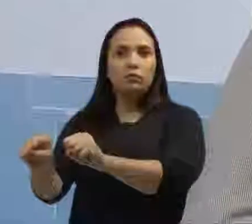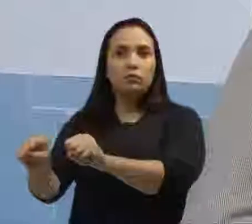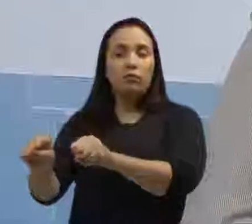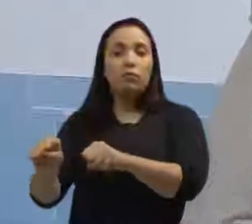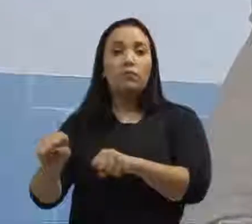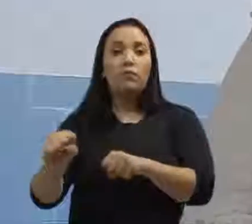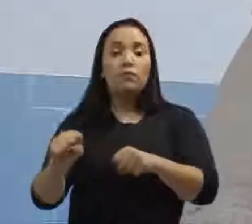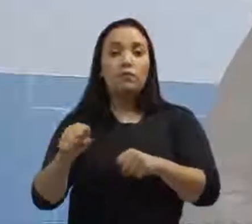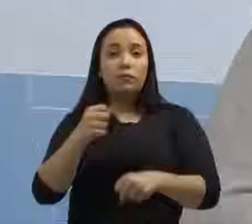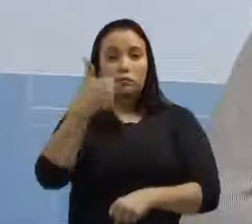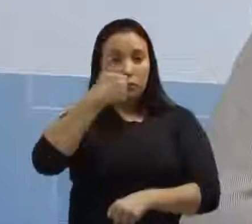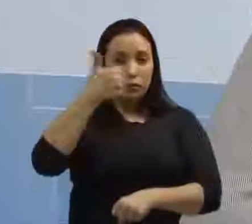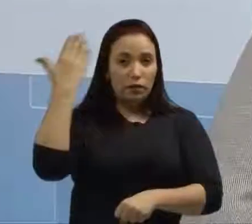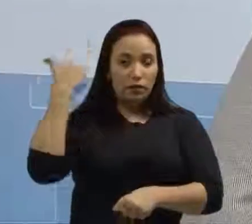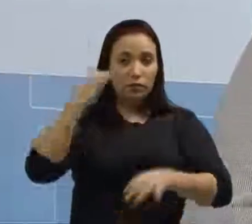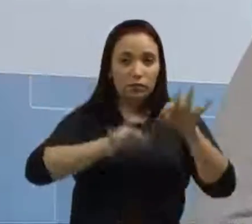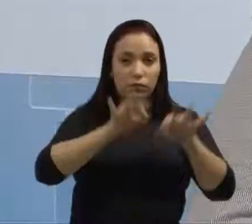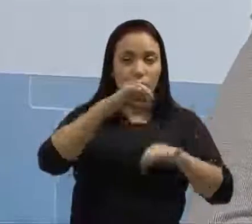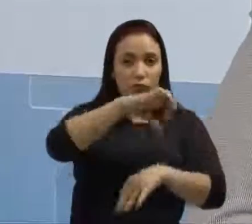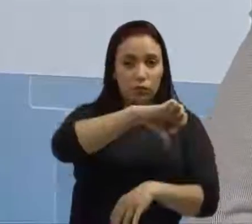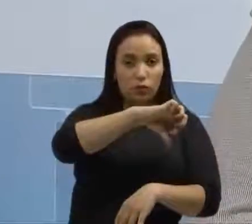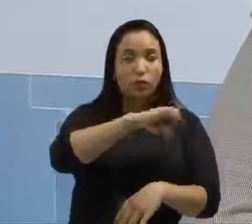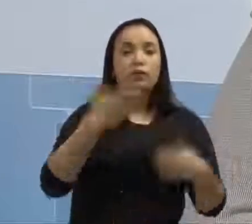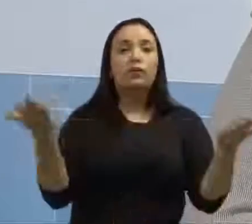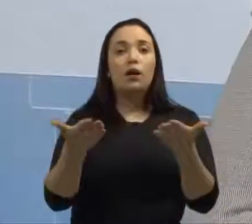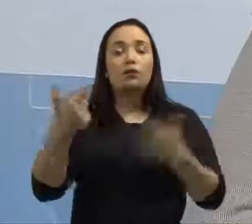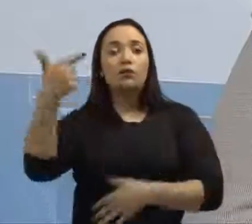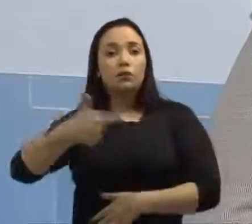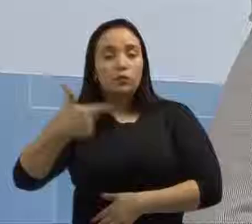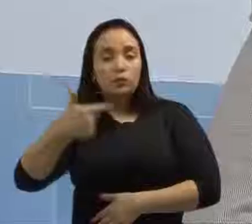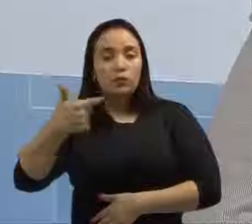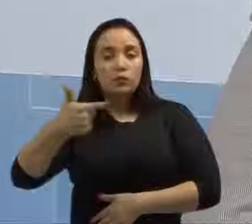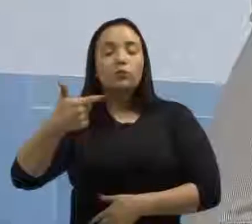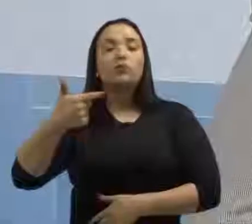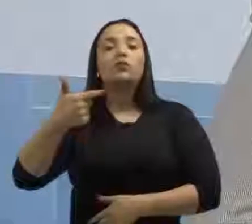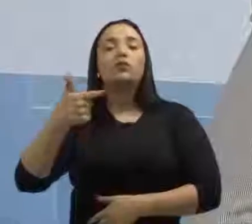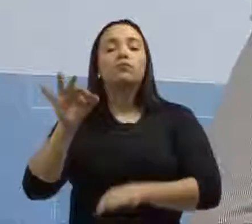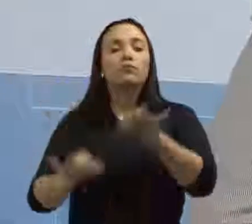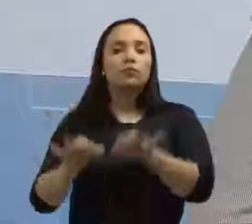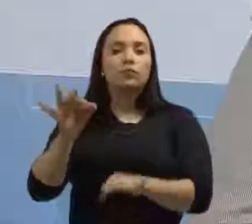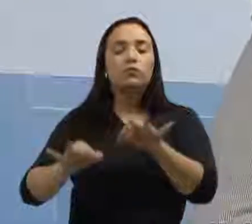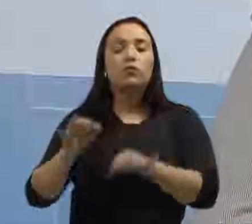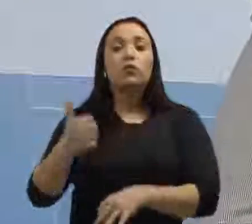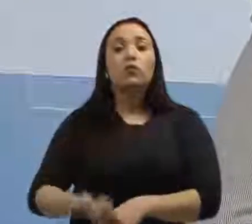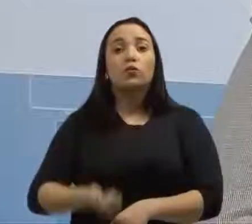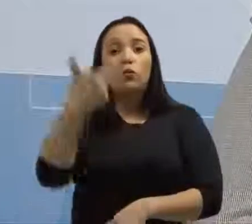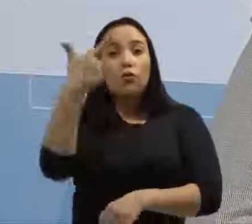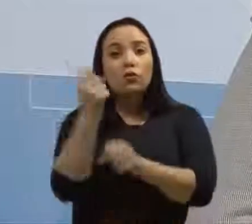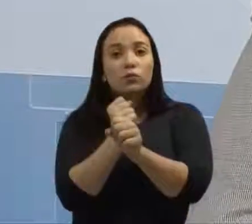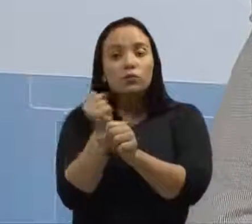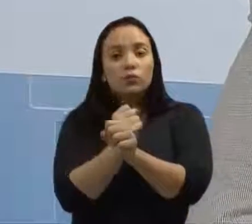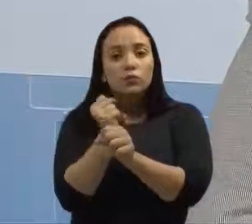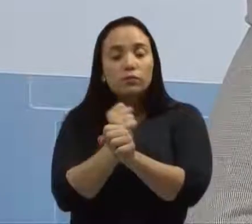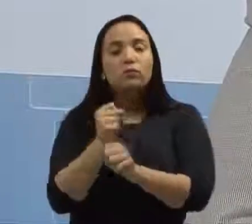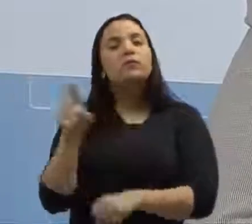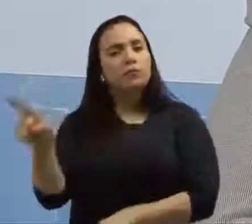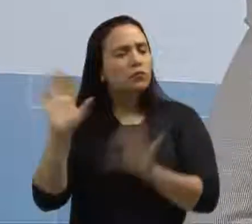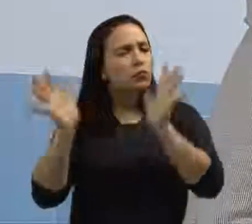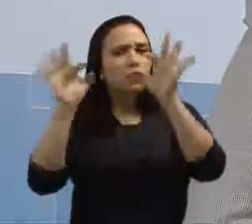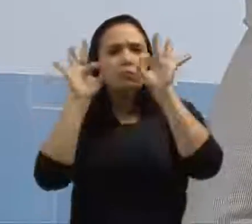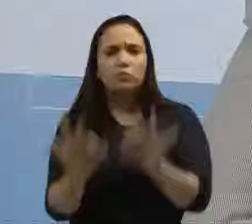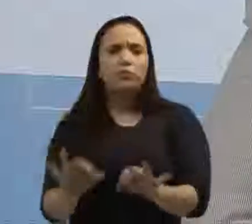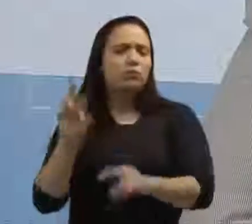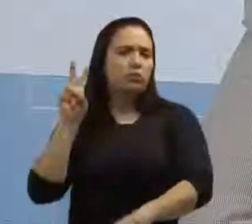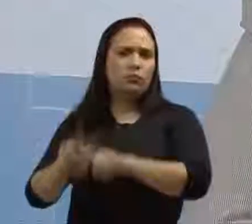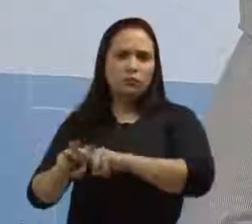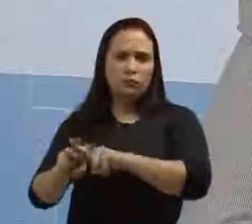12 anos. Ele foi condenado a 9 anos na primeira instância e na segunda instância passou para 12 anos e 6 meses. É, Luiz, para ser bem exato? Exatamente, Pronto. em um mês. Foi 9 anos, passou